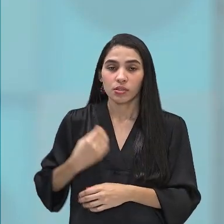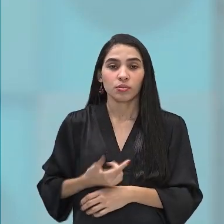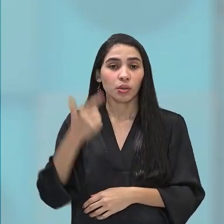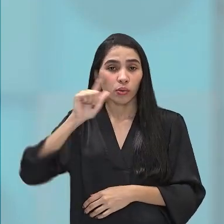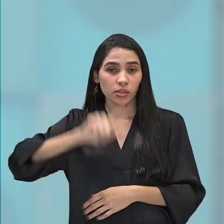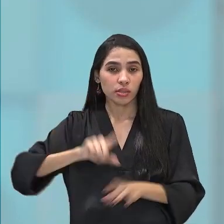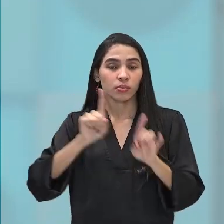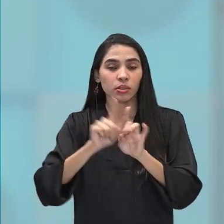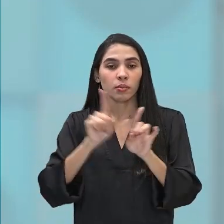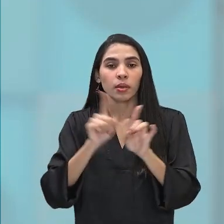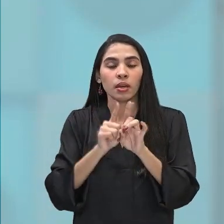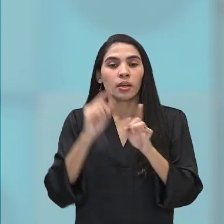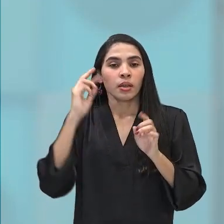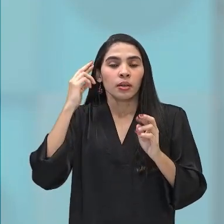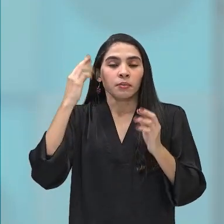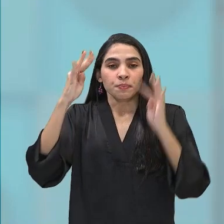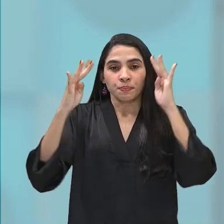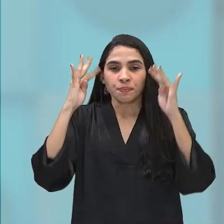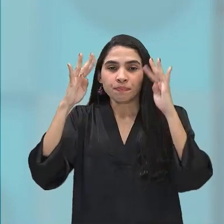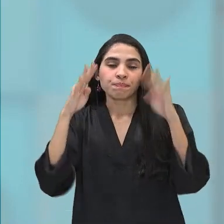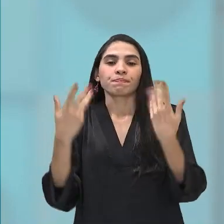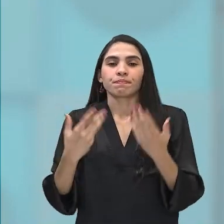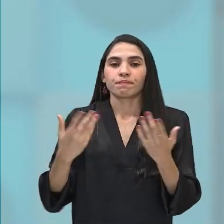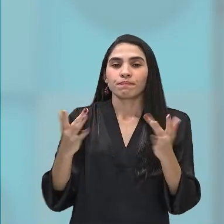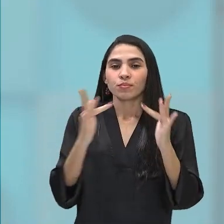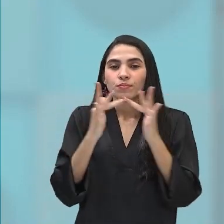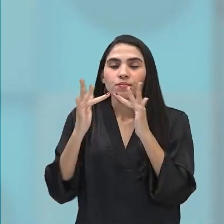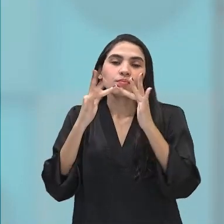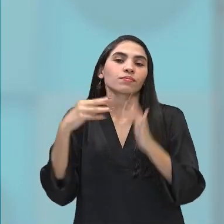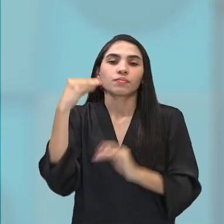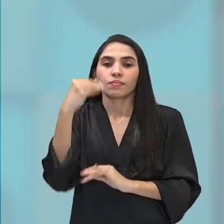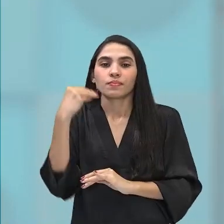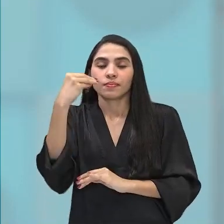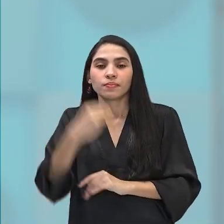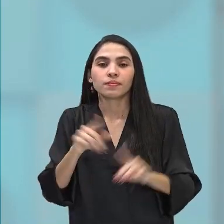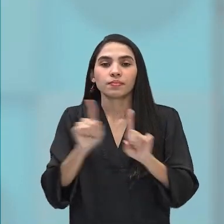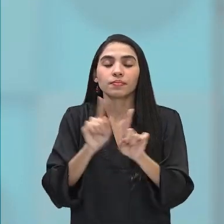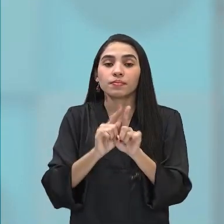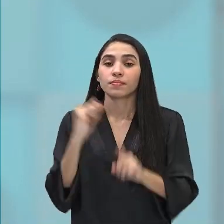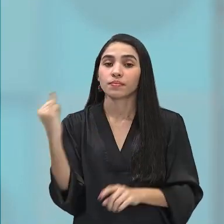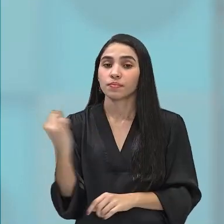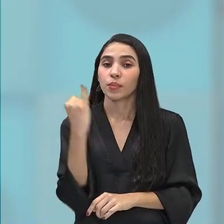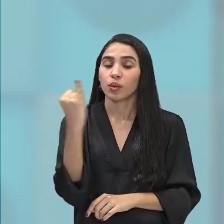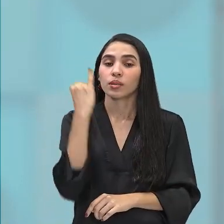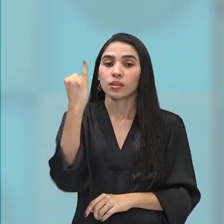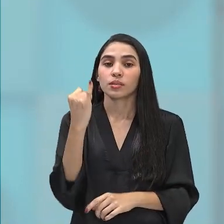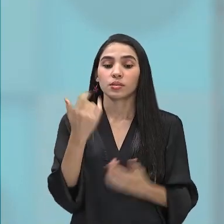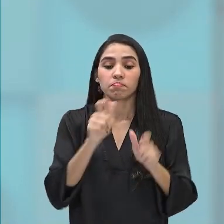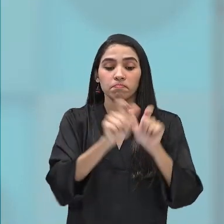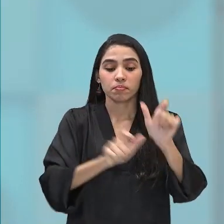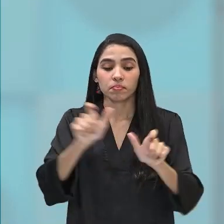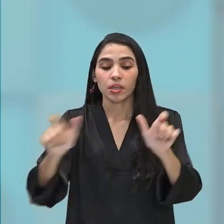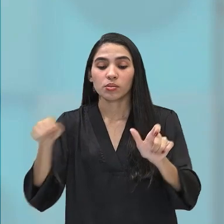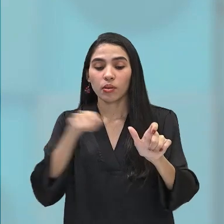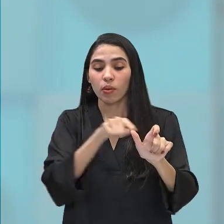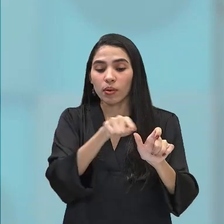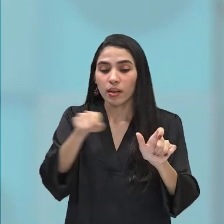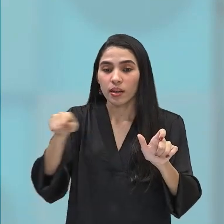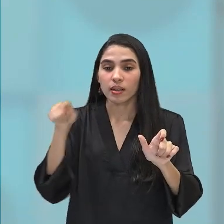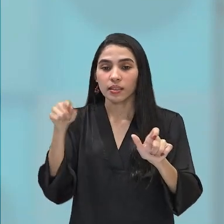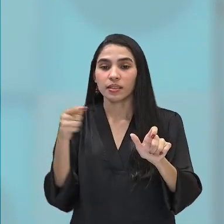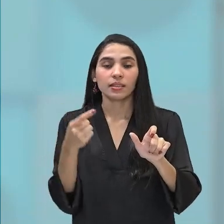também algumas reflexões a partir da vida dela e da importância que essas pessoas que aparentemente